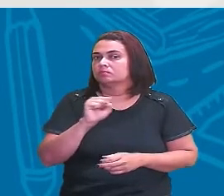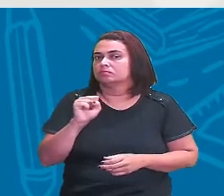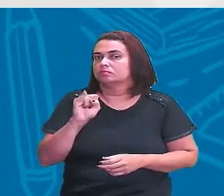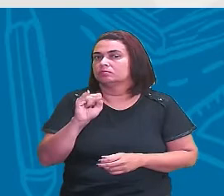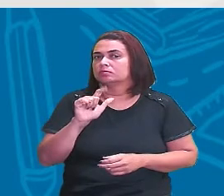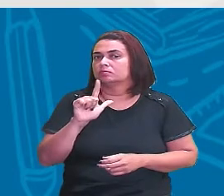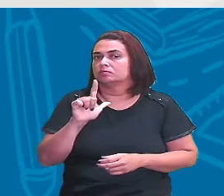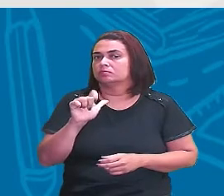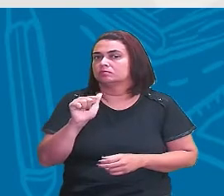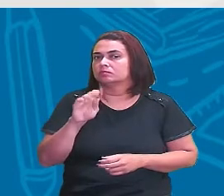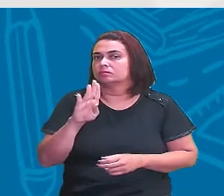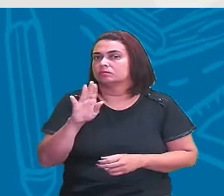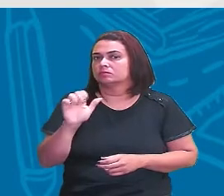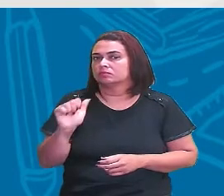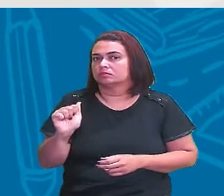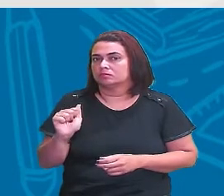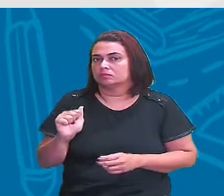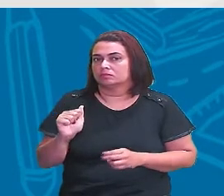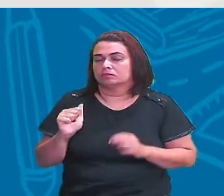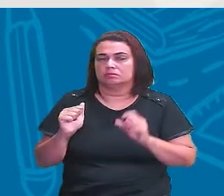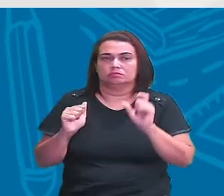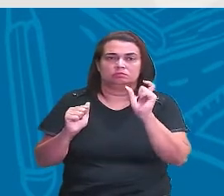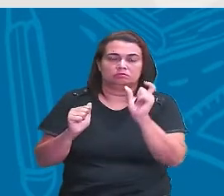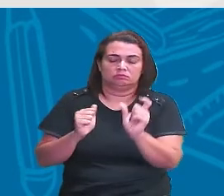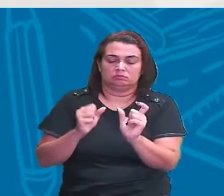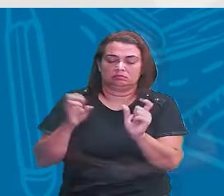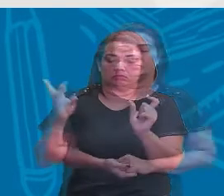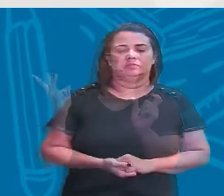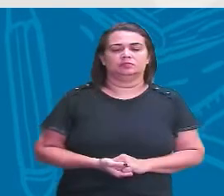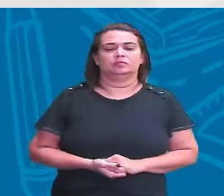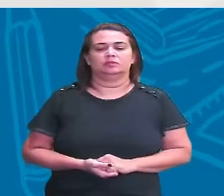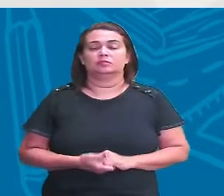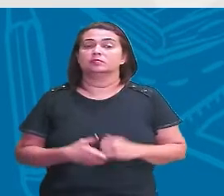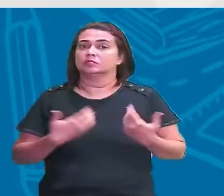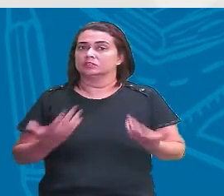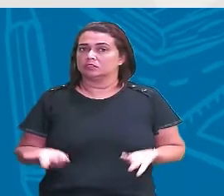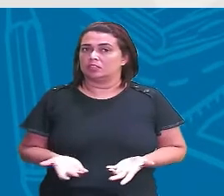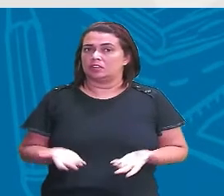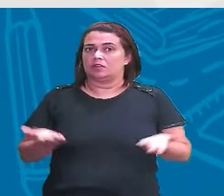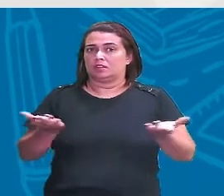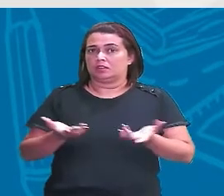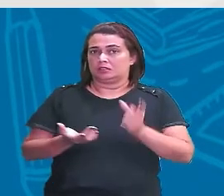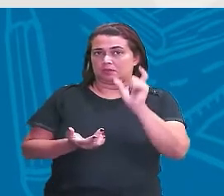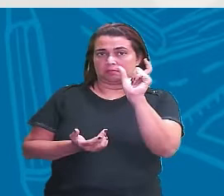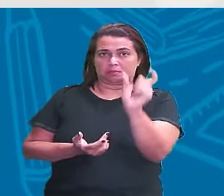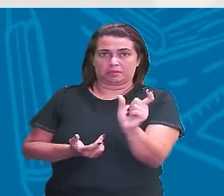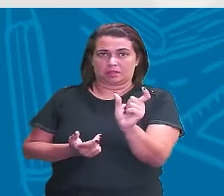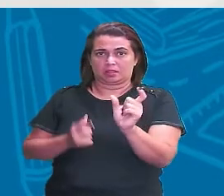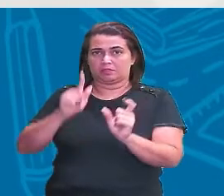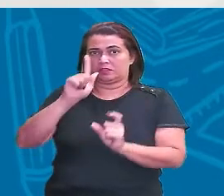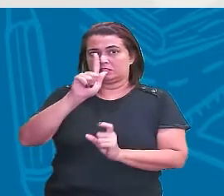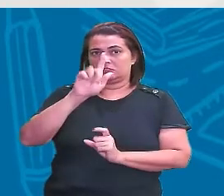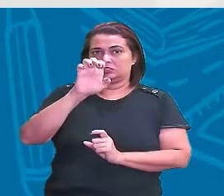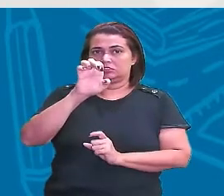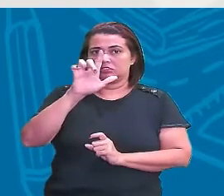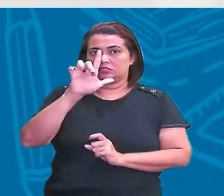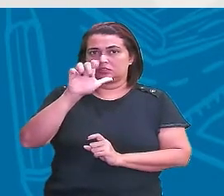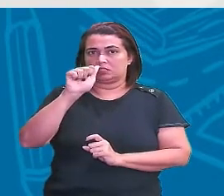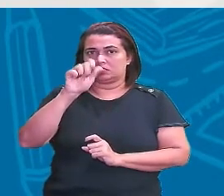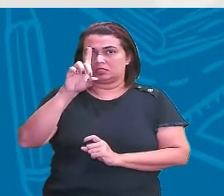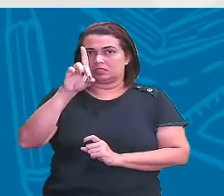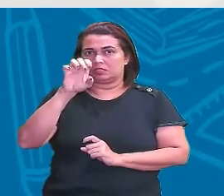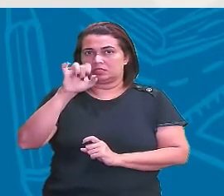trissílaba. 3 sílabas, tá? E aqui nós temos a palavra